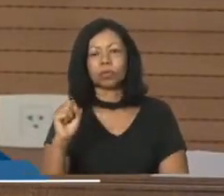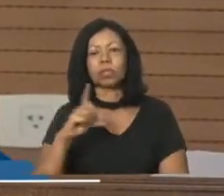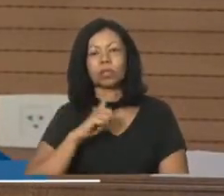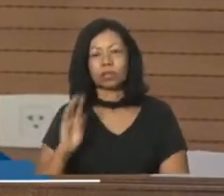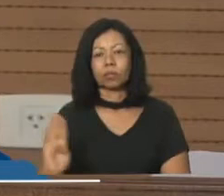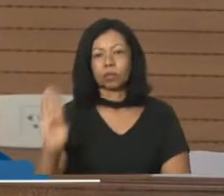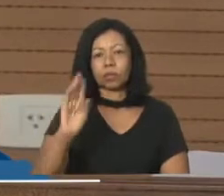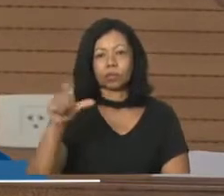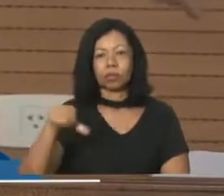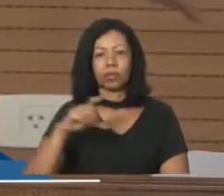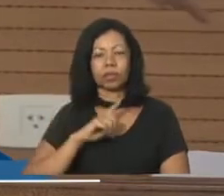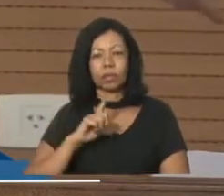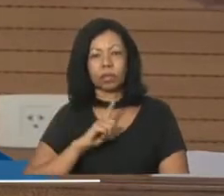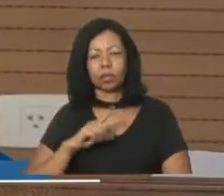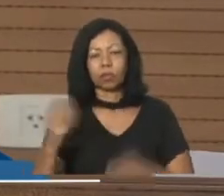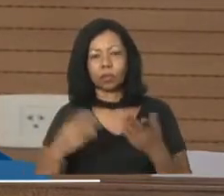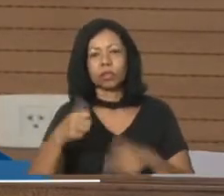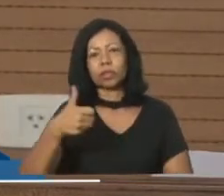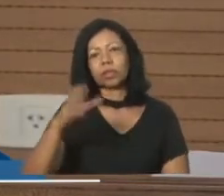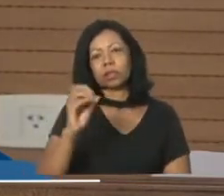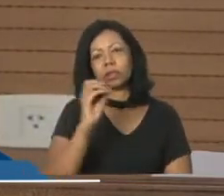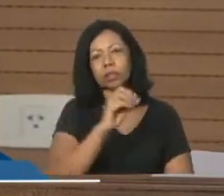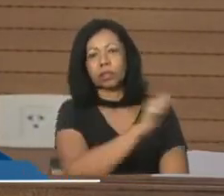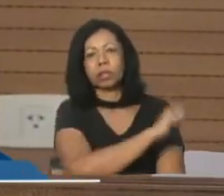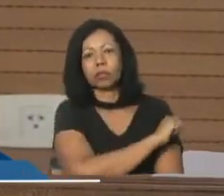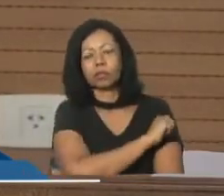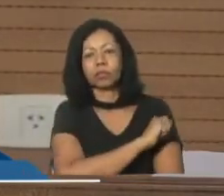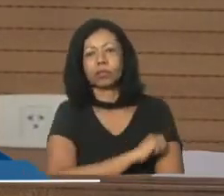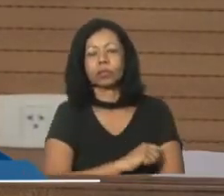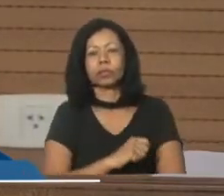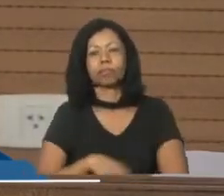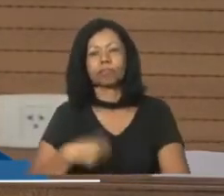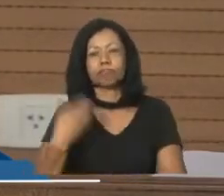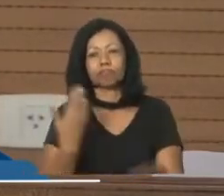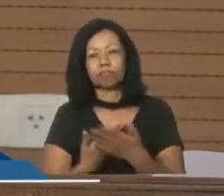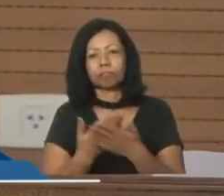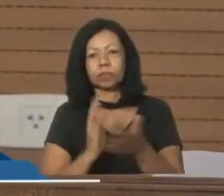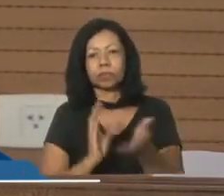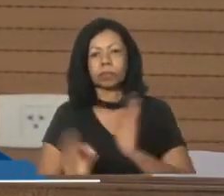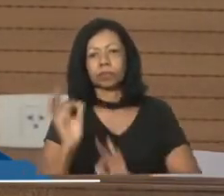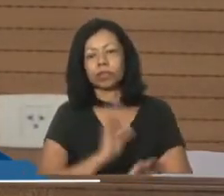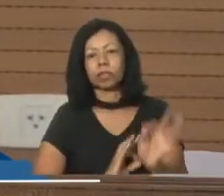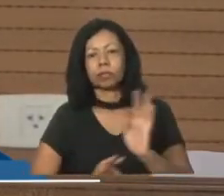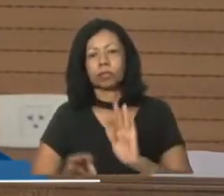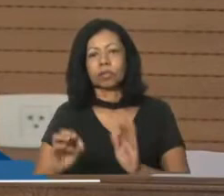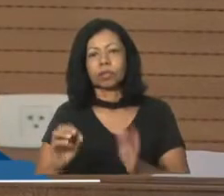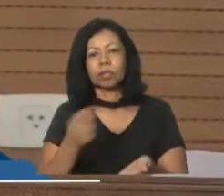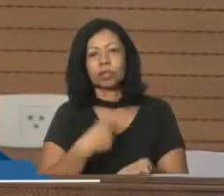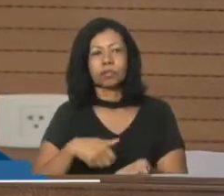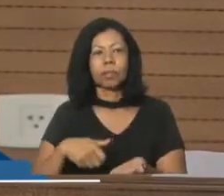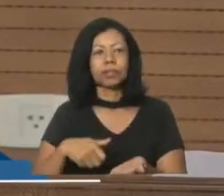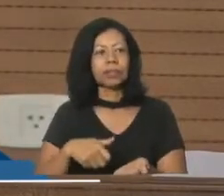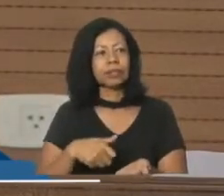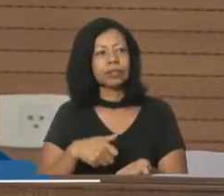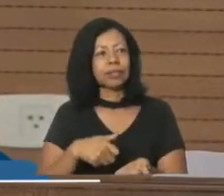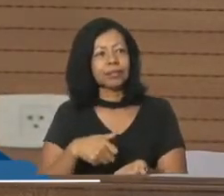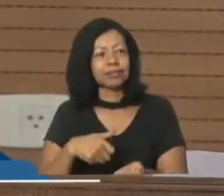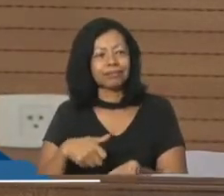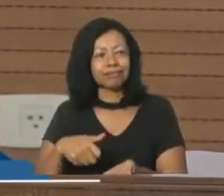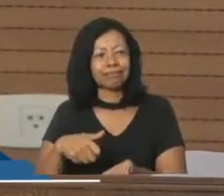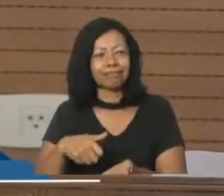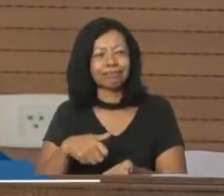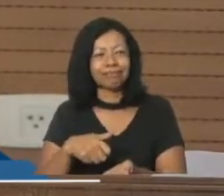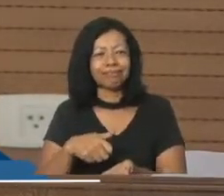hoje cerca de 100 alunos matriculados no projeto de patinação artística. Há mais de 3 anos